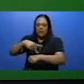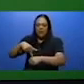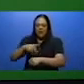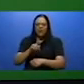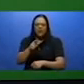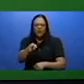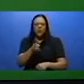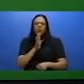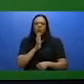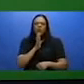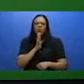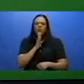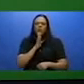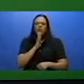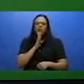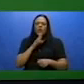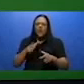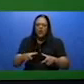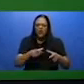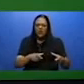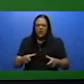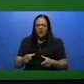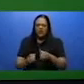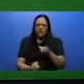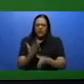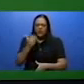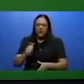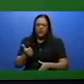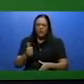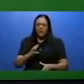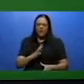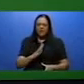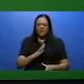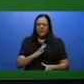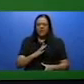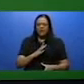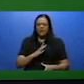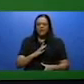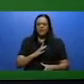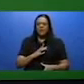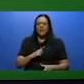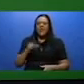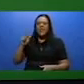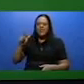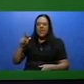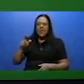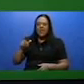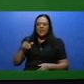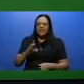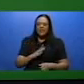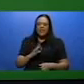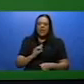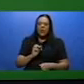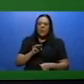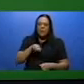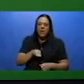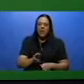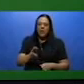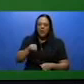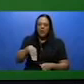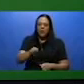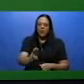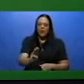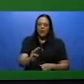Então, viu só, aquela região lá onde surgiram as primeiras cidades, lá na Mesopotâmia, hoje se divide